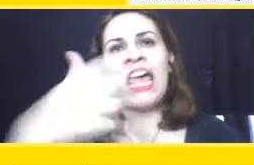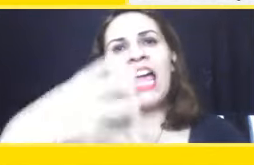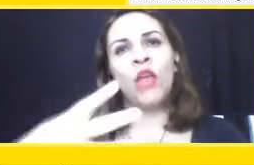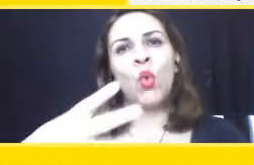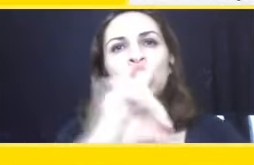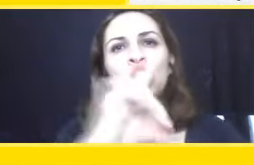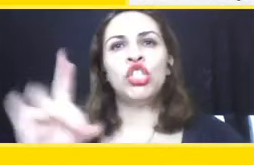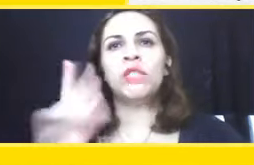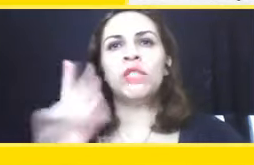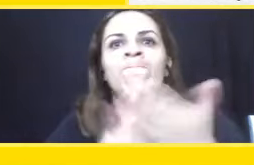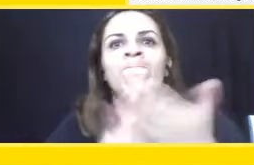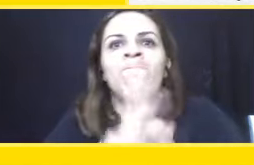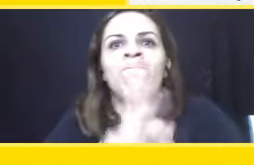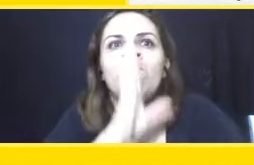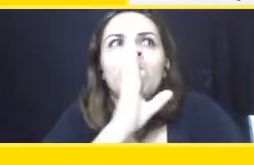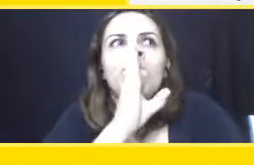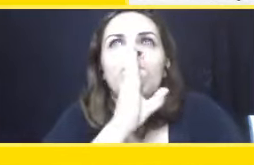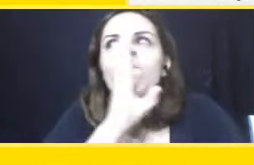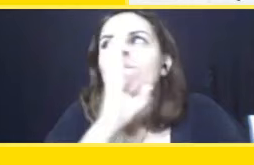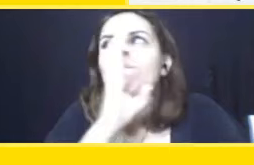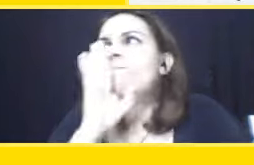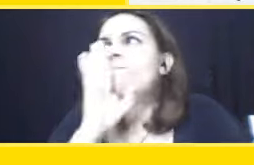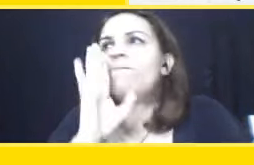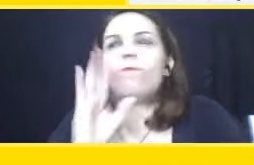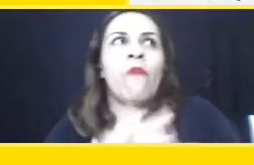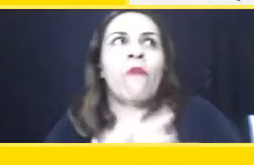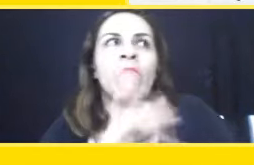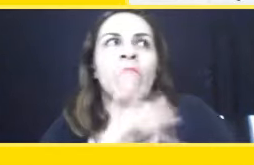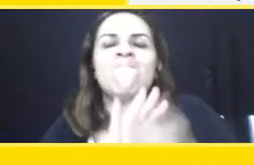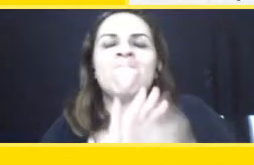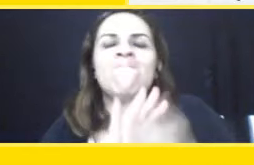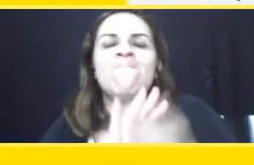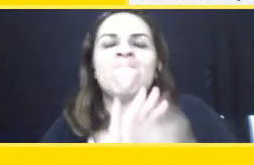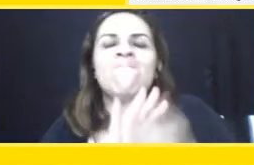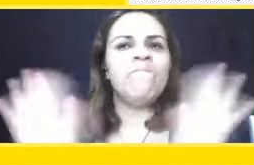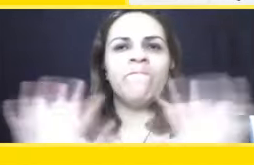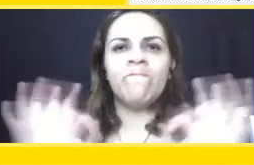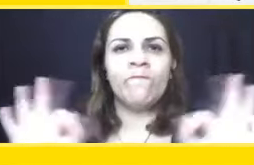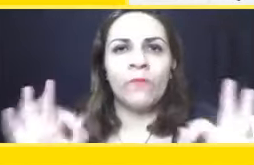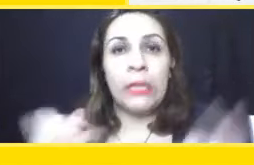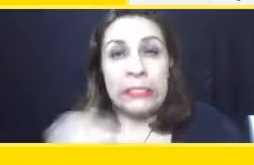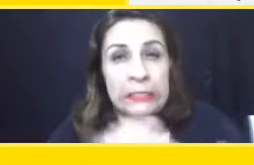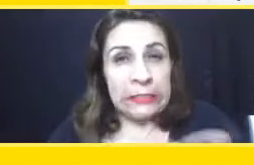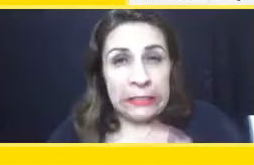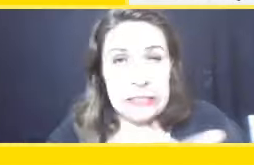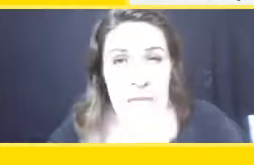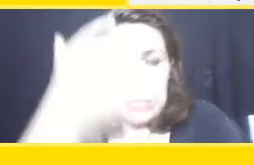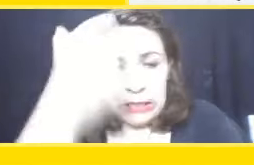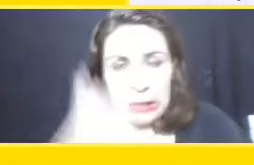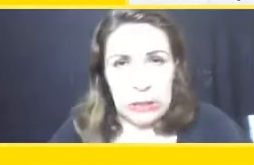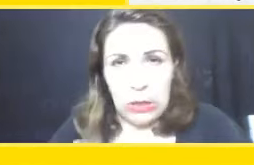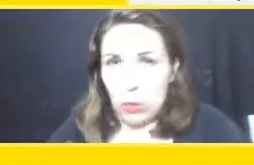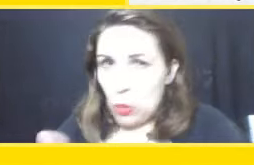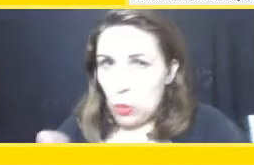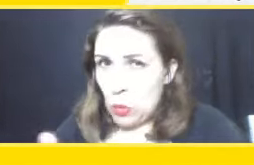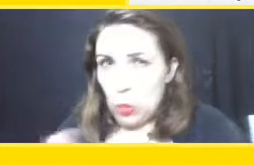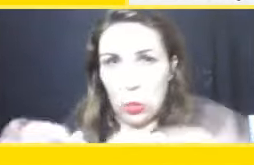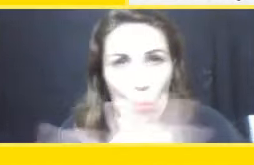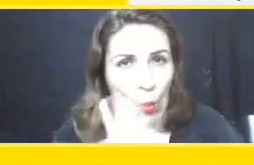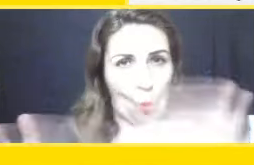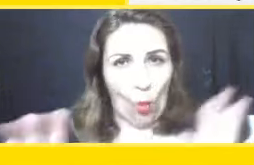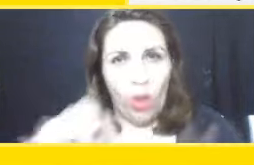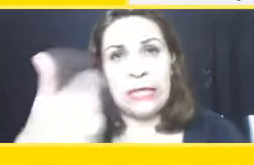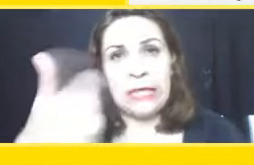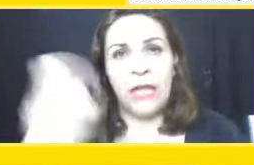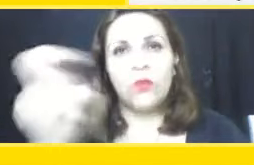ter contato com ninguém, certo? Bem, se ela não desenvolver nenhum sintoma, depois, no 15º dia,